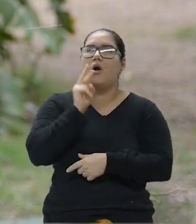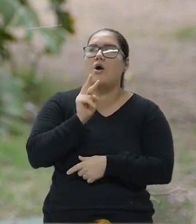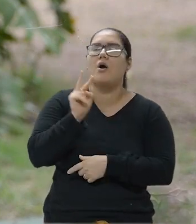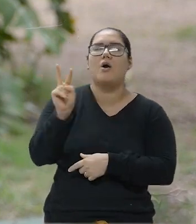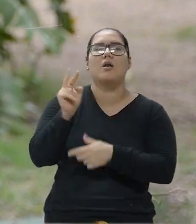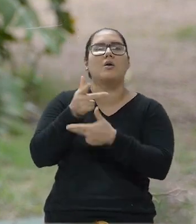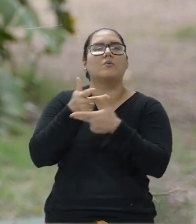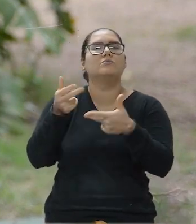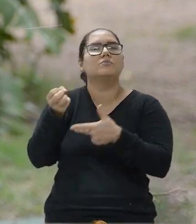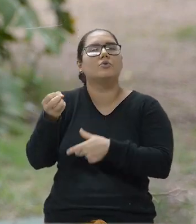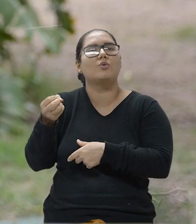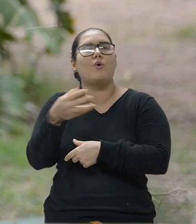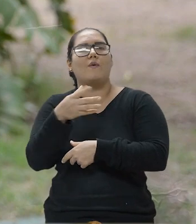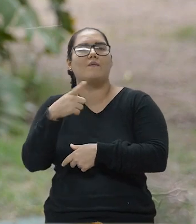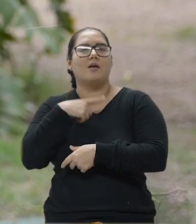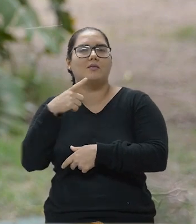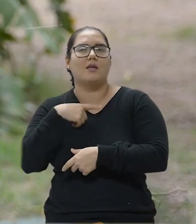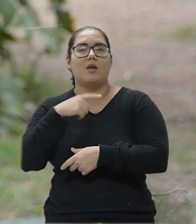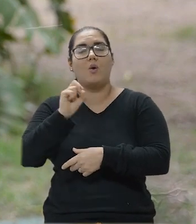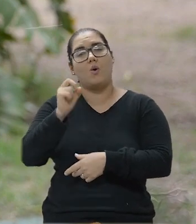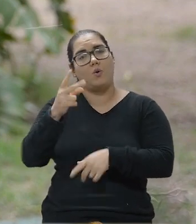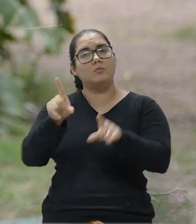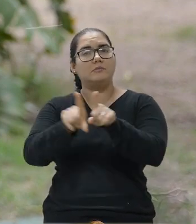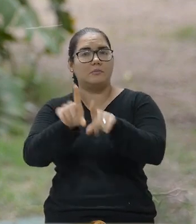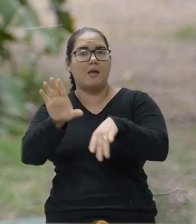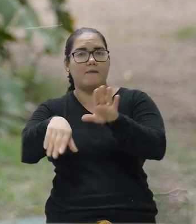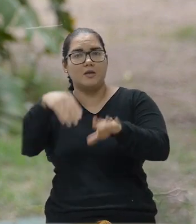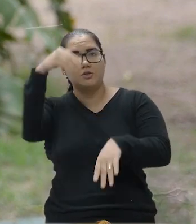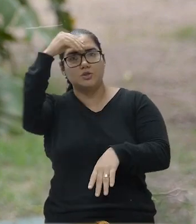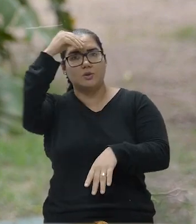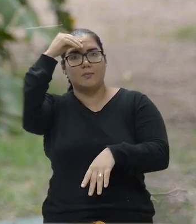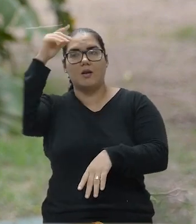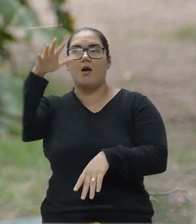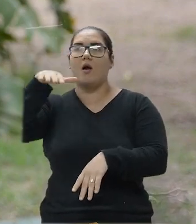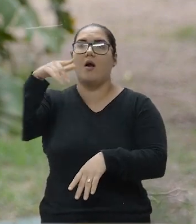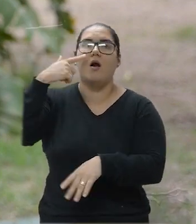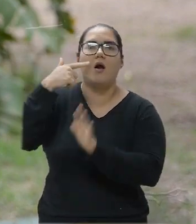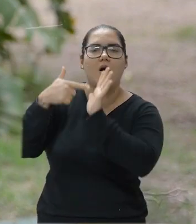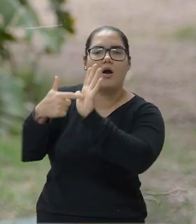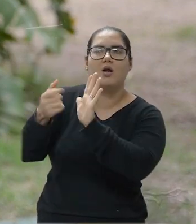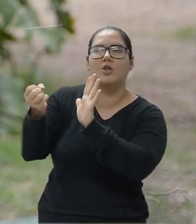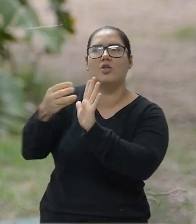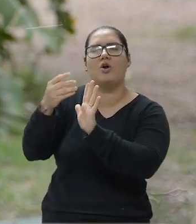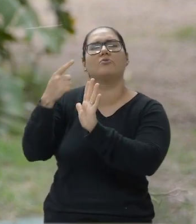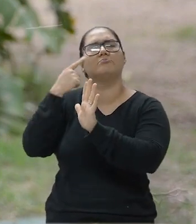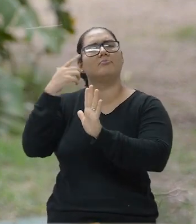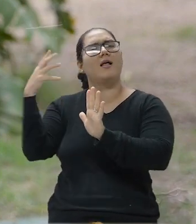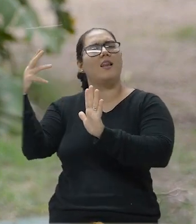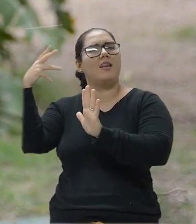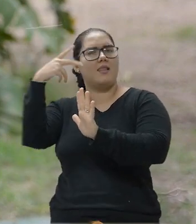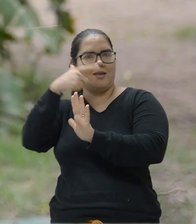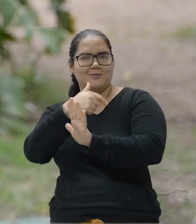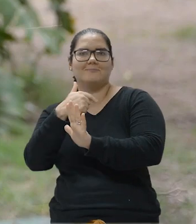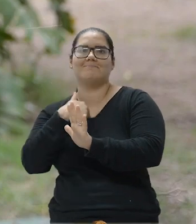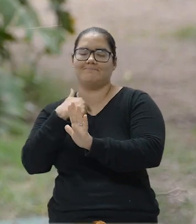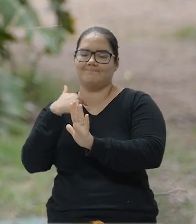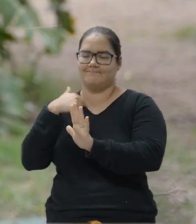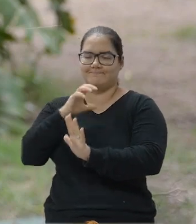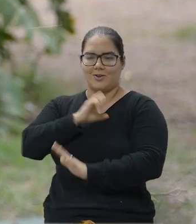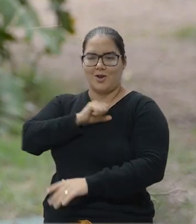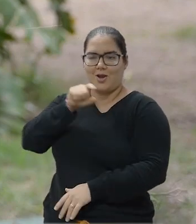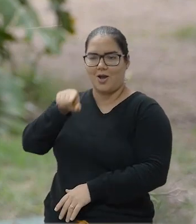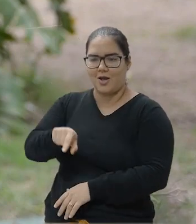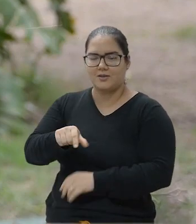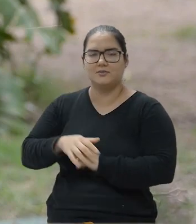uma olhada em qualquer coisa nova que os meus sobrinhos aprendiam e eu achava lindo. Aí